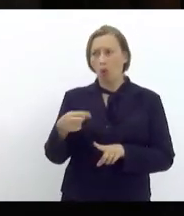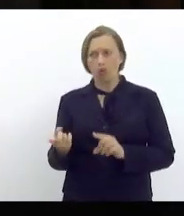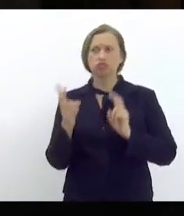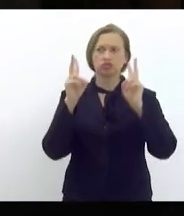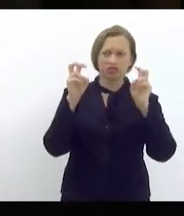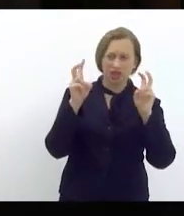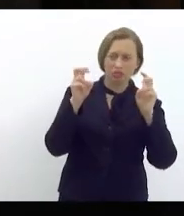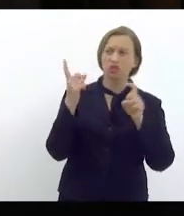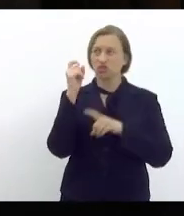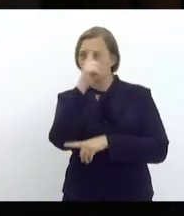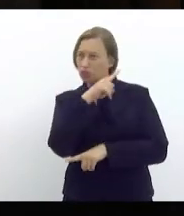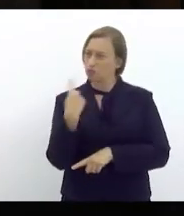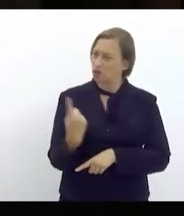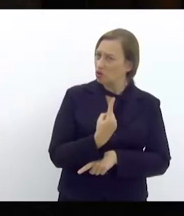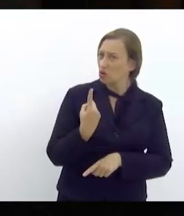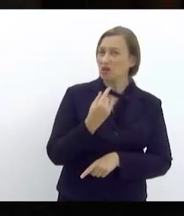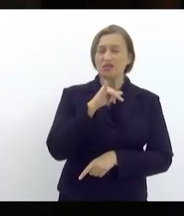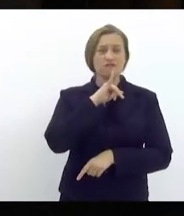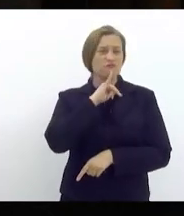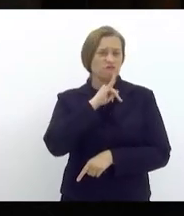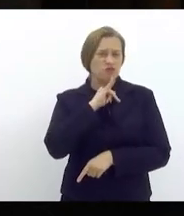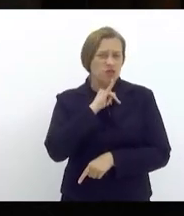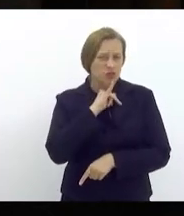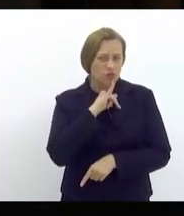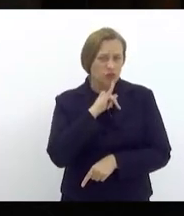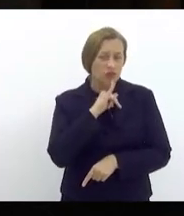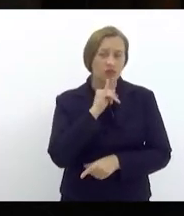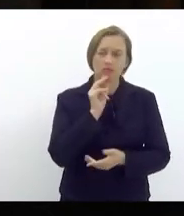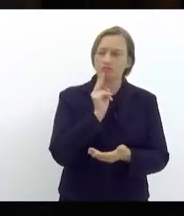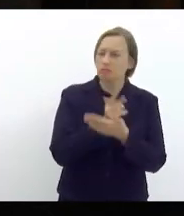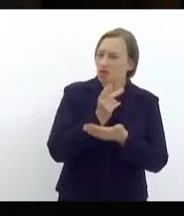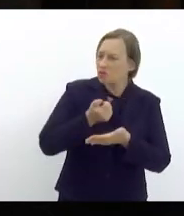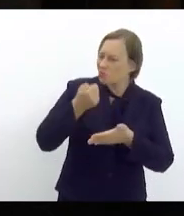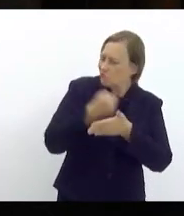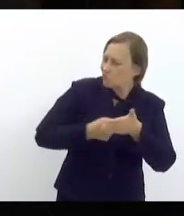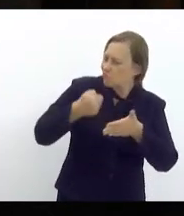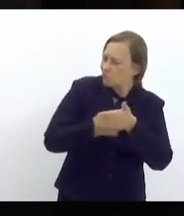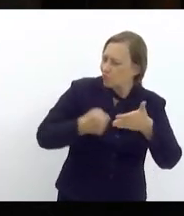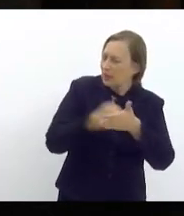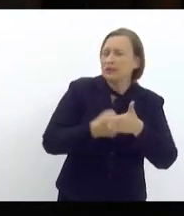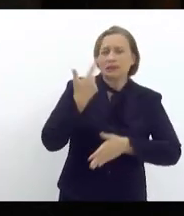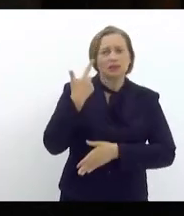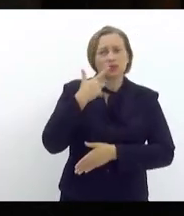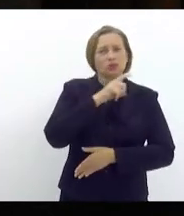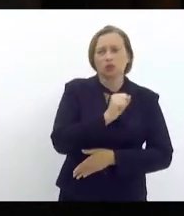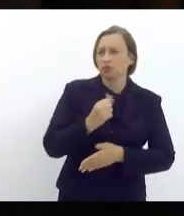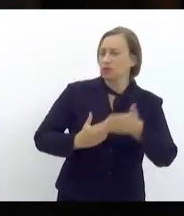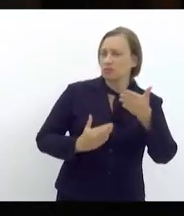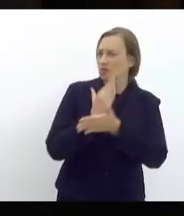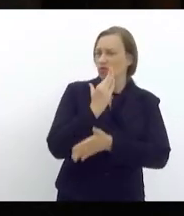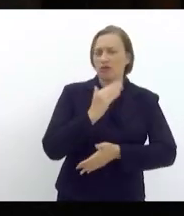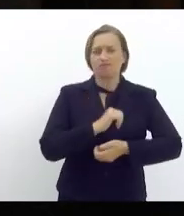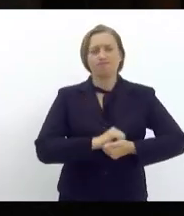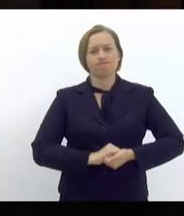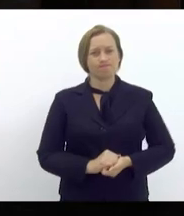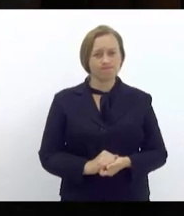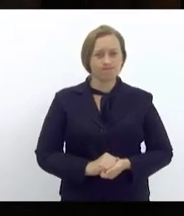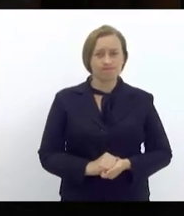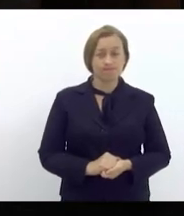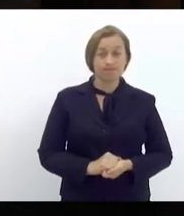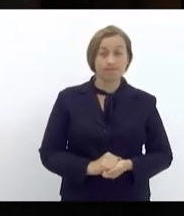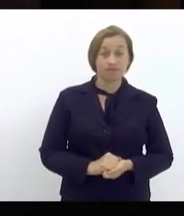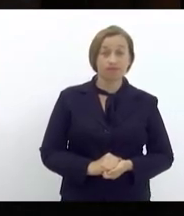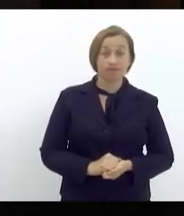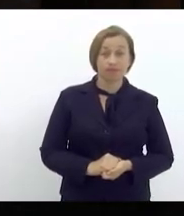muito caros para nós que infelizmente apesar de tentarmos nós não conseguimos aprovar como é o